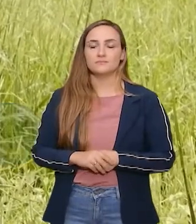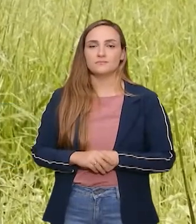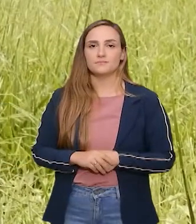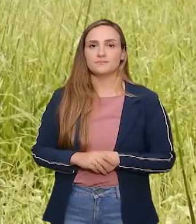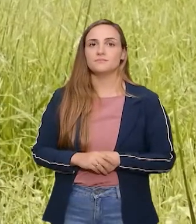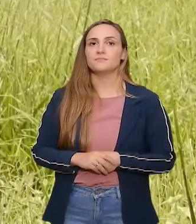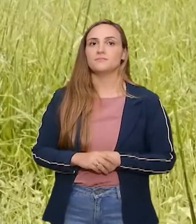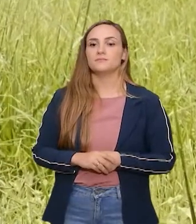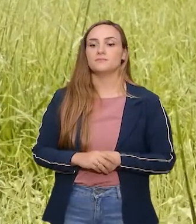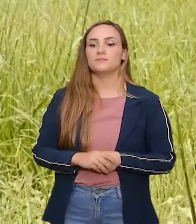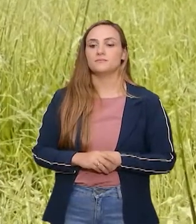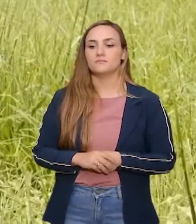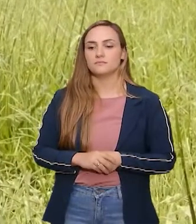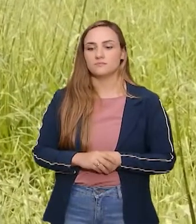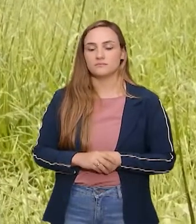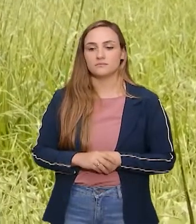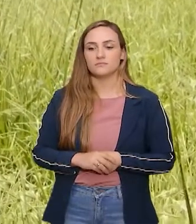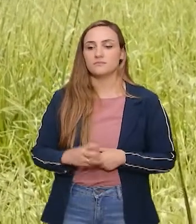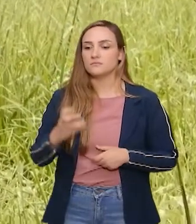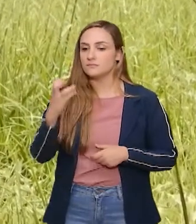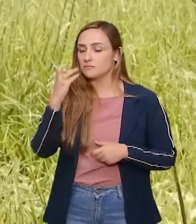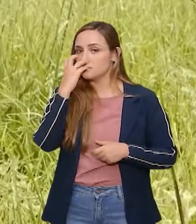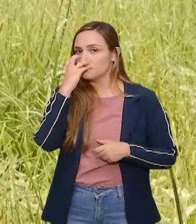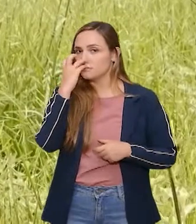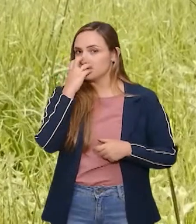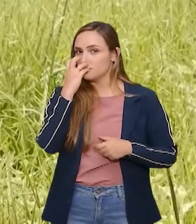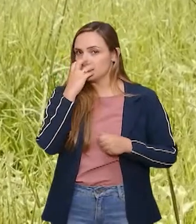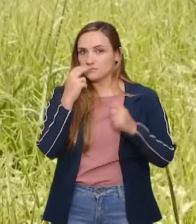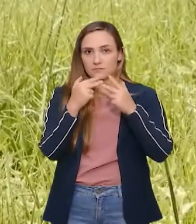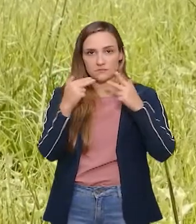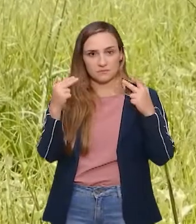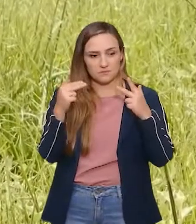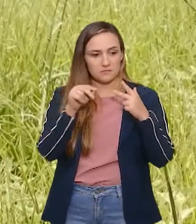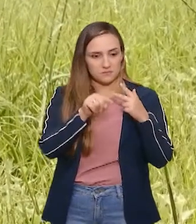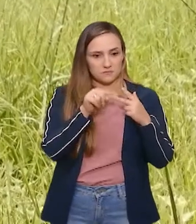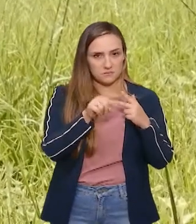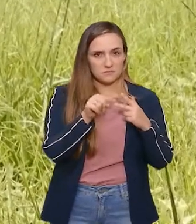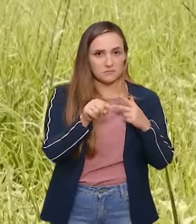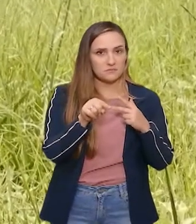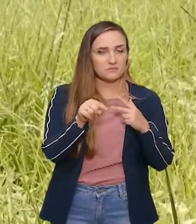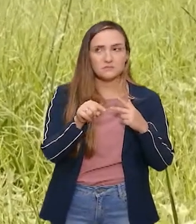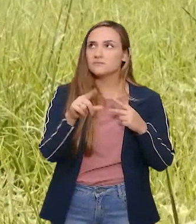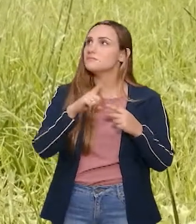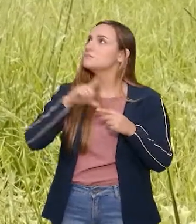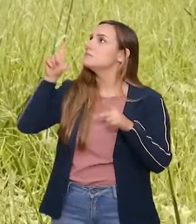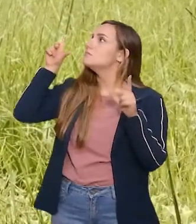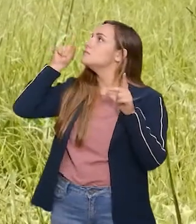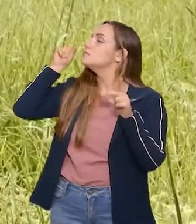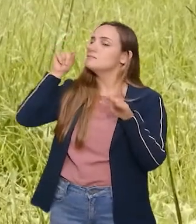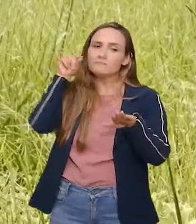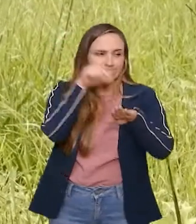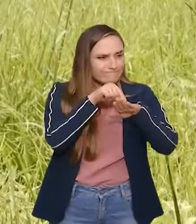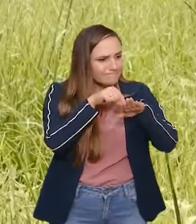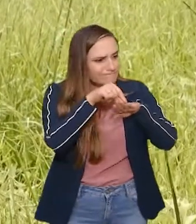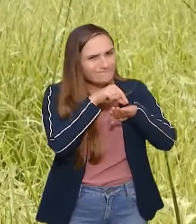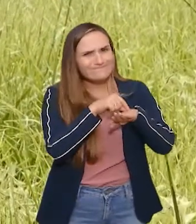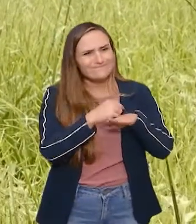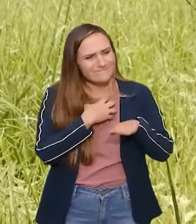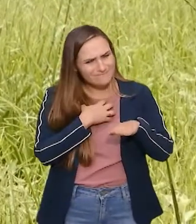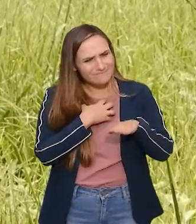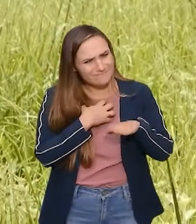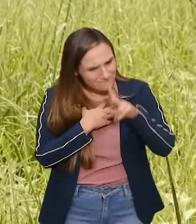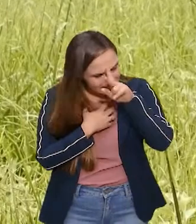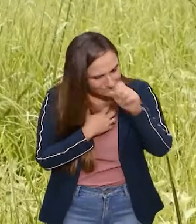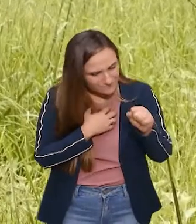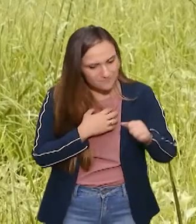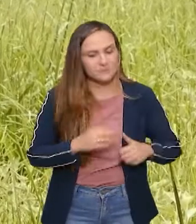já estavam sendo devorados vivos por urubus. Então foi um cenário muito triste, muito